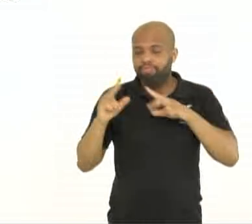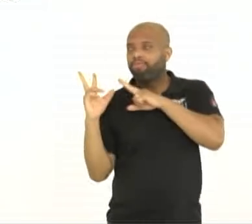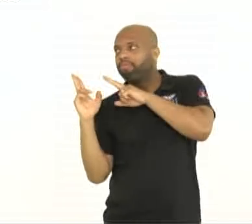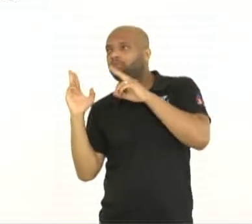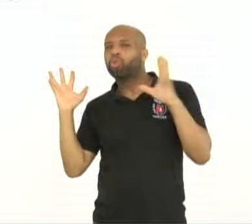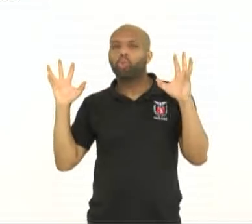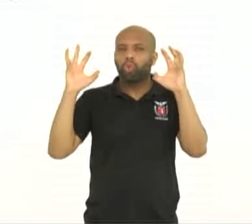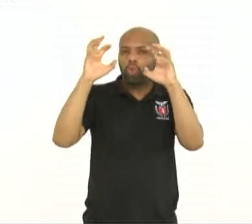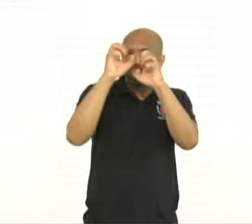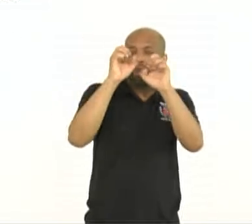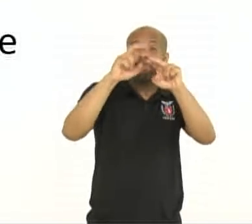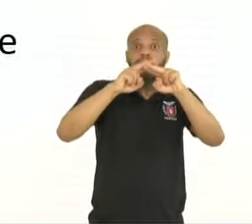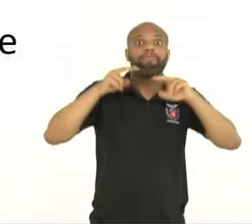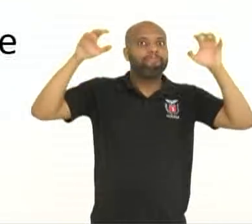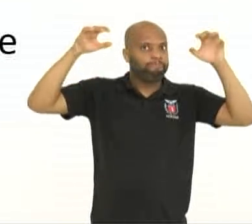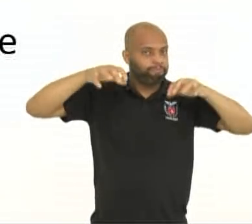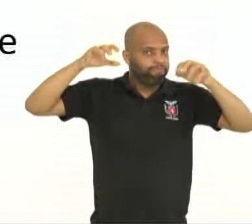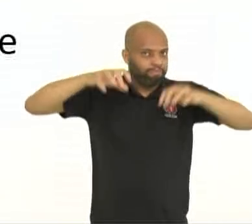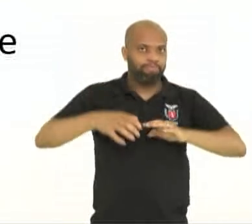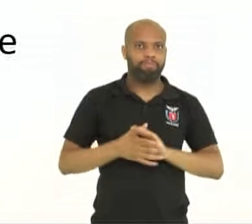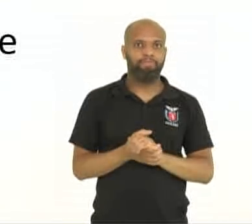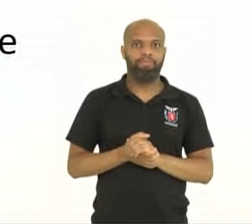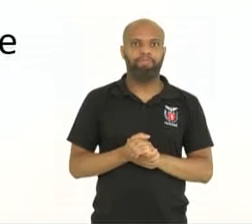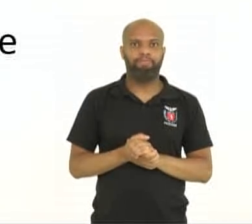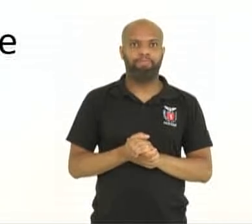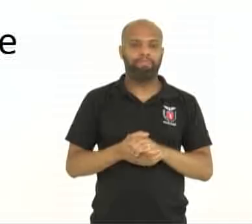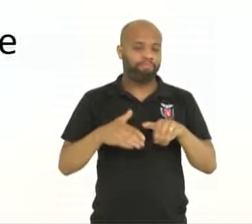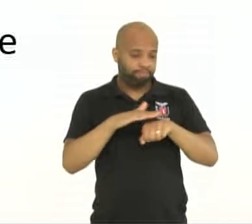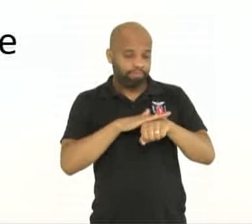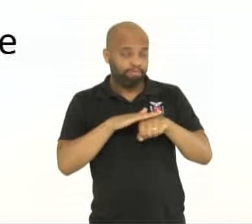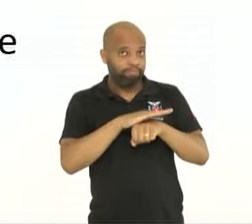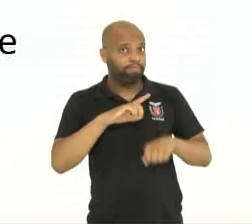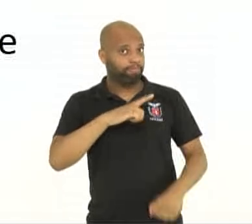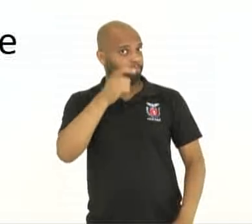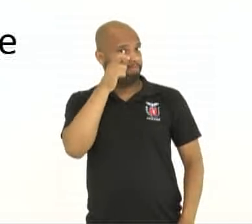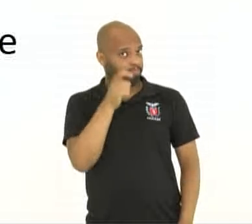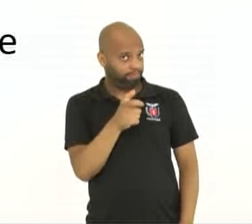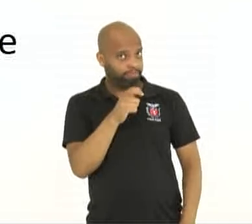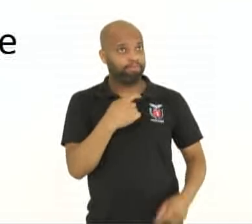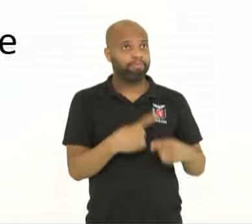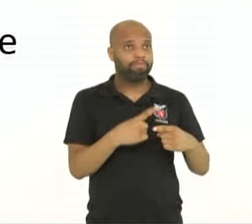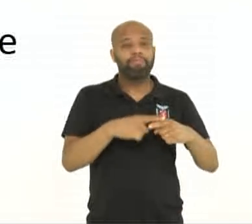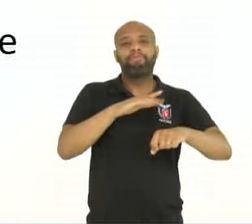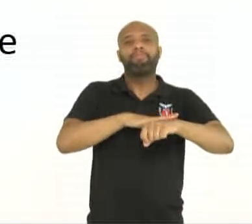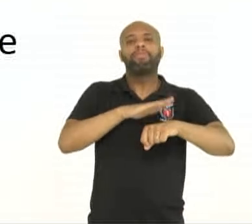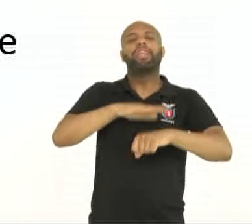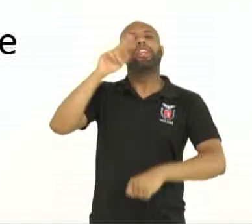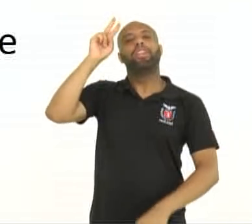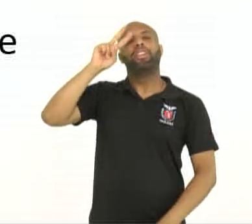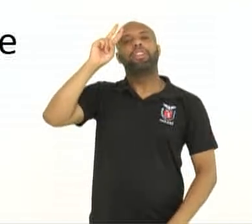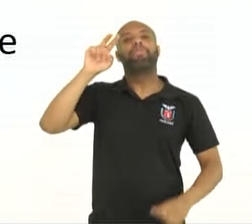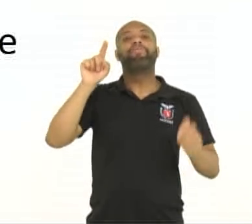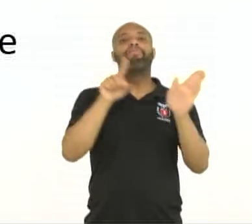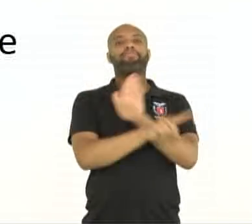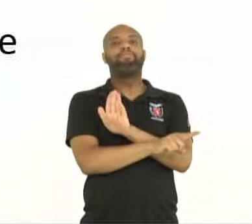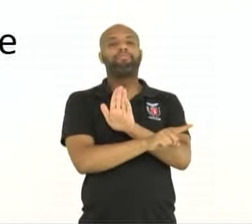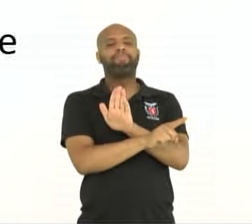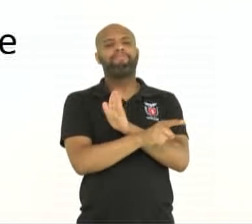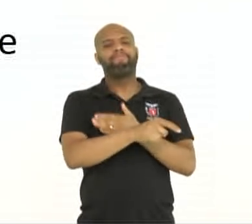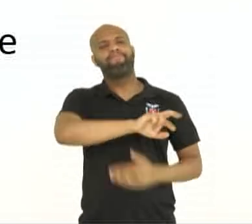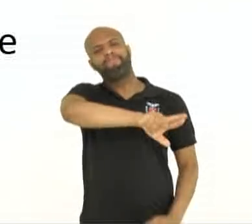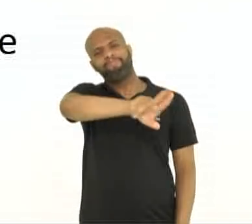tudo escuro de chuva. A conversa ficava interessante quando ele lembrava de perguntar uma porção